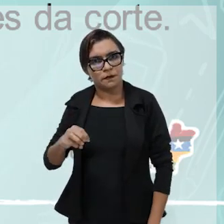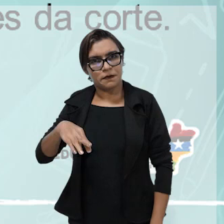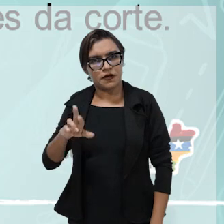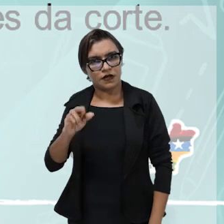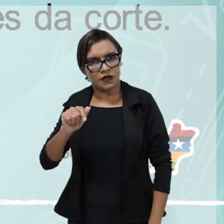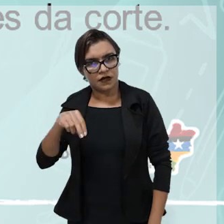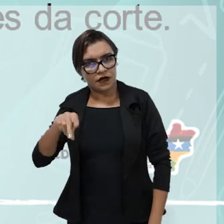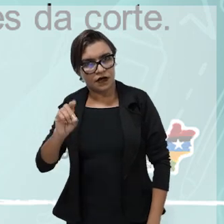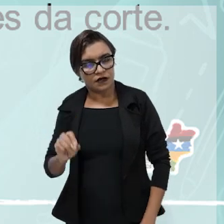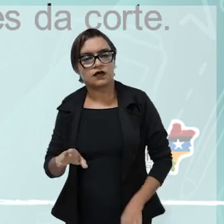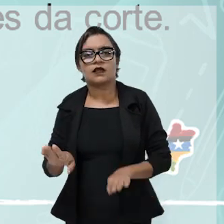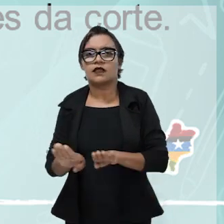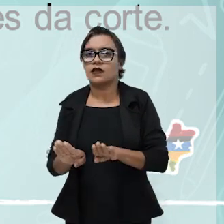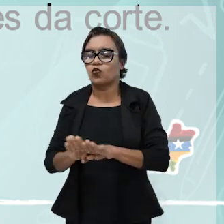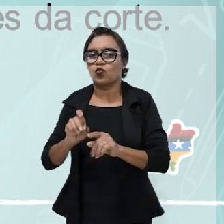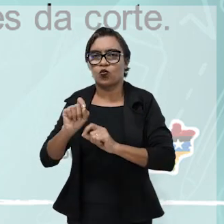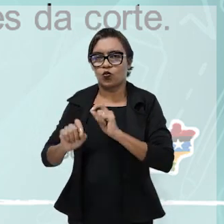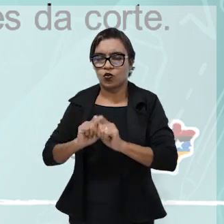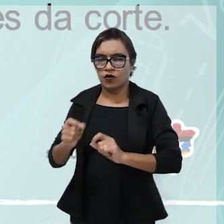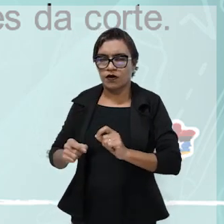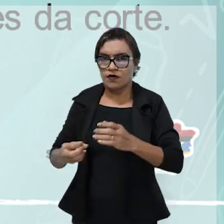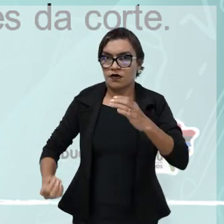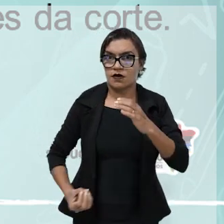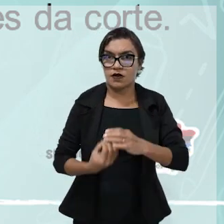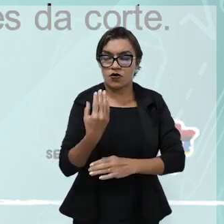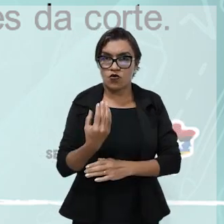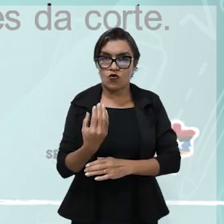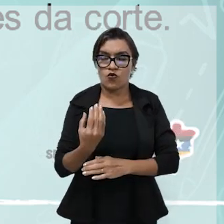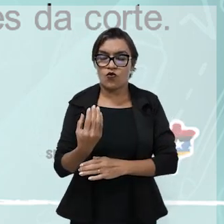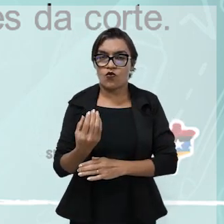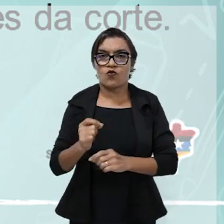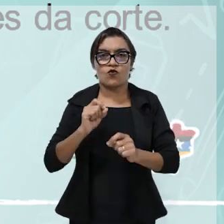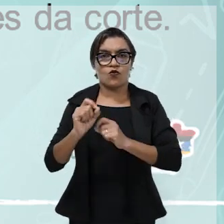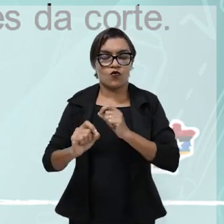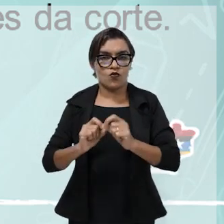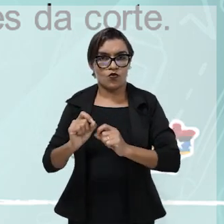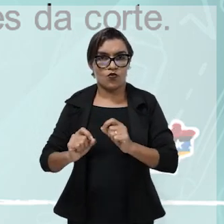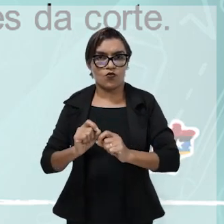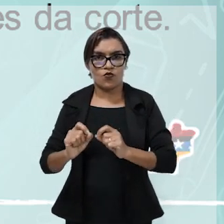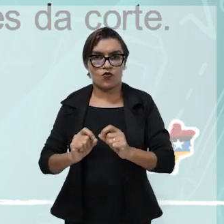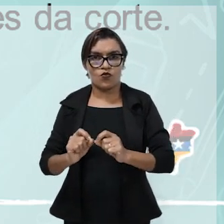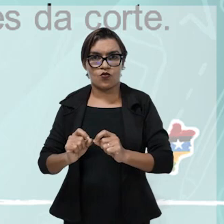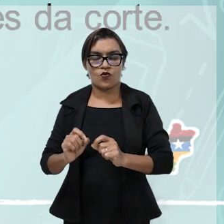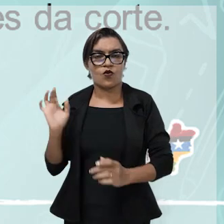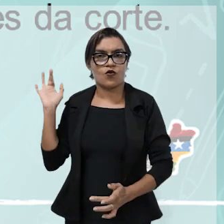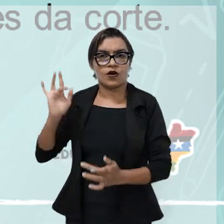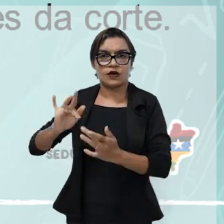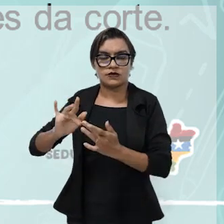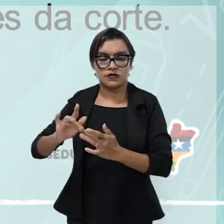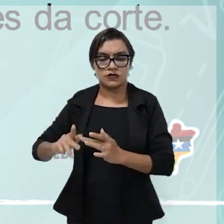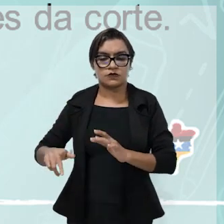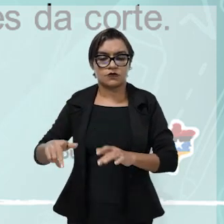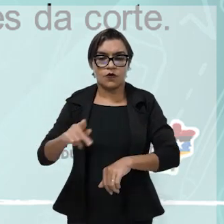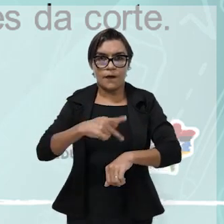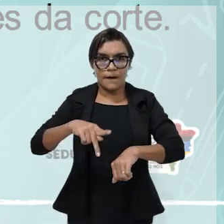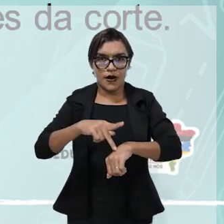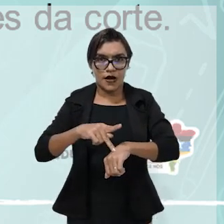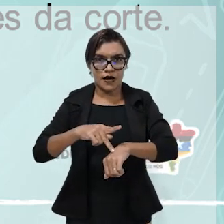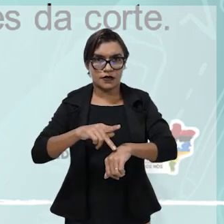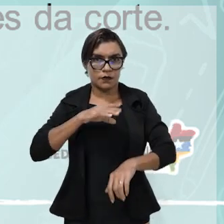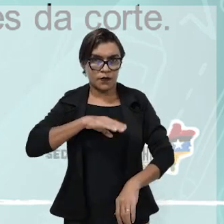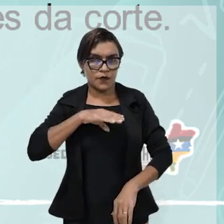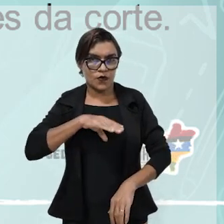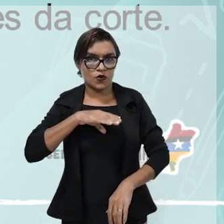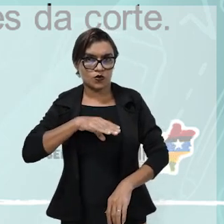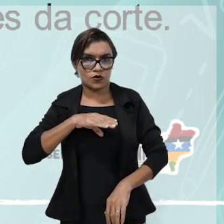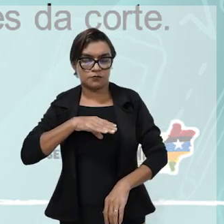a seu novo estilo e inaugurou, com as novidades da Renascença italiana, o classicismo em Portugal. Explorou o soneto, que